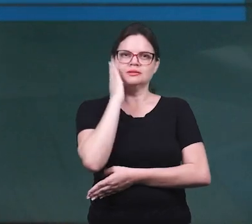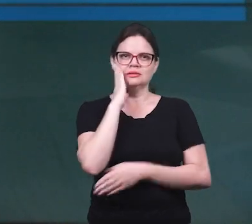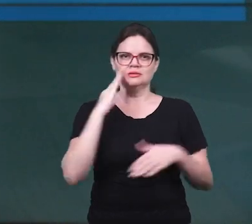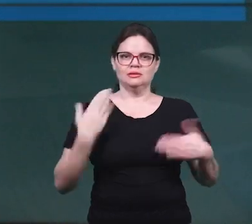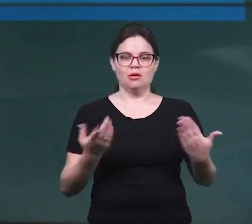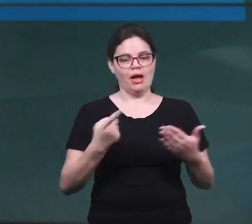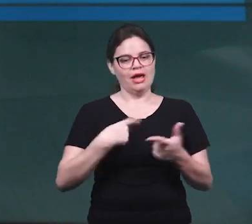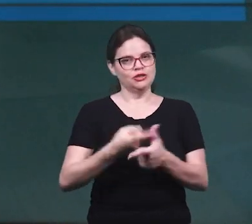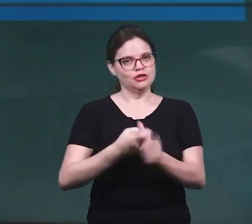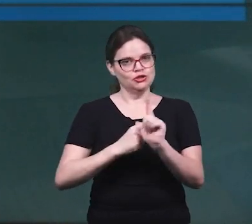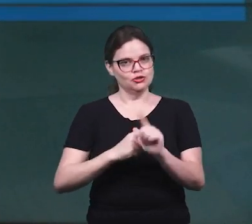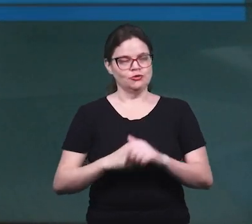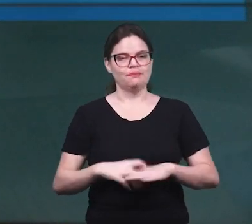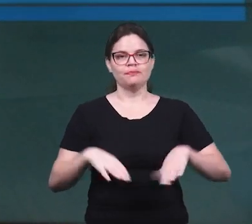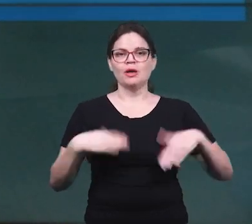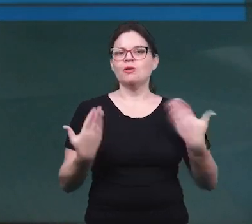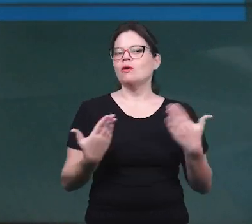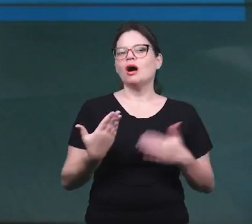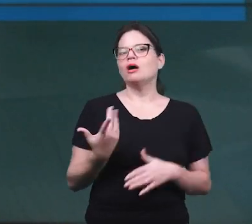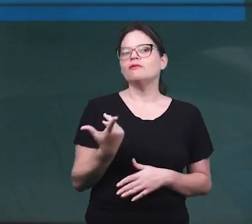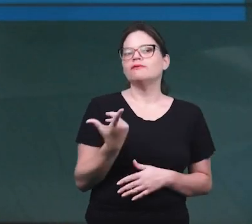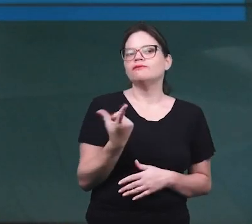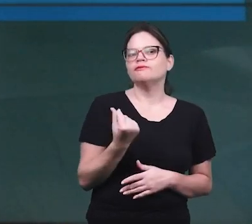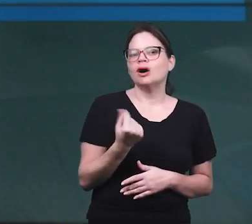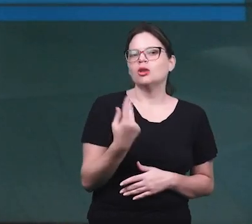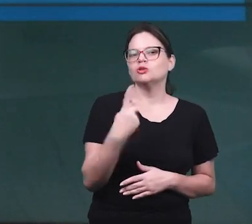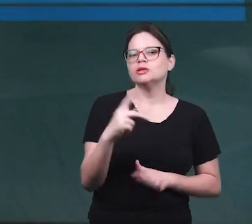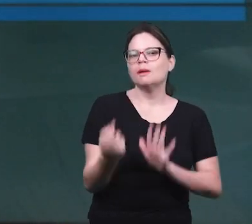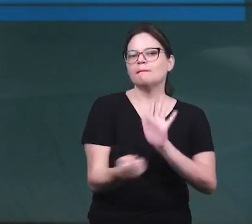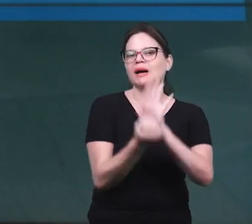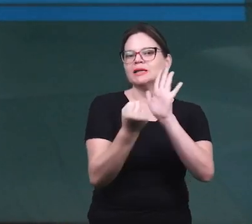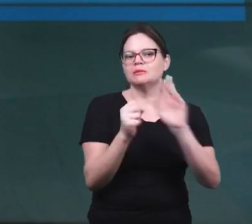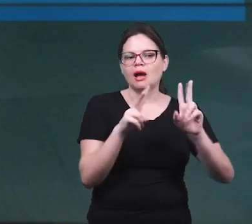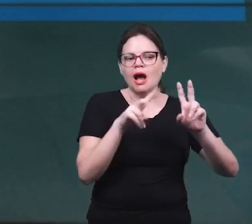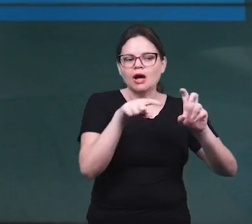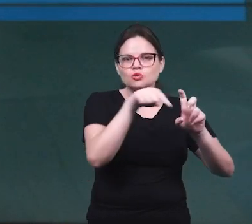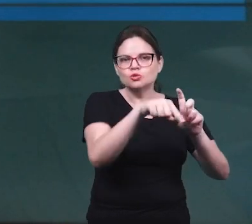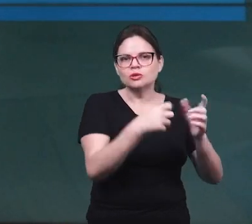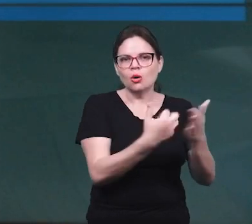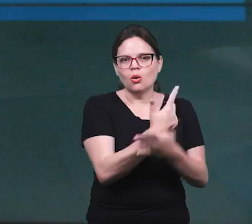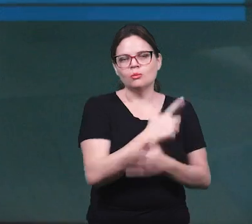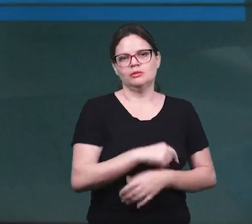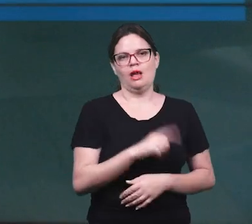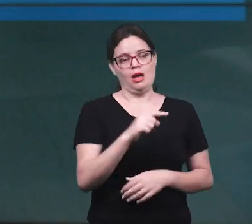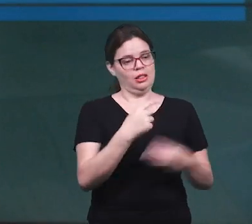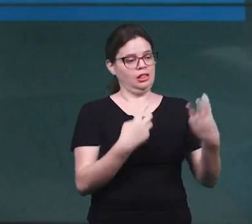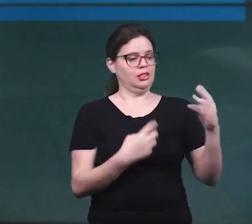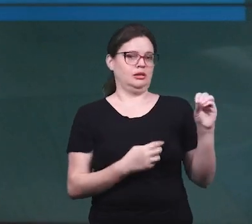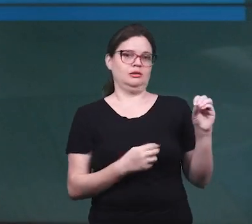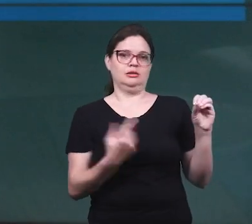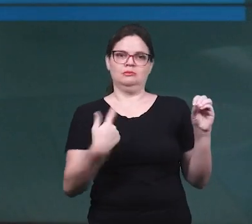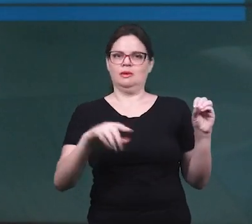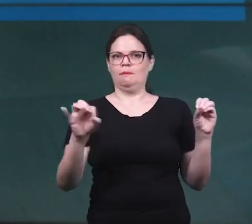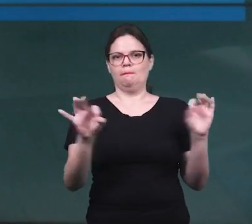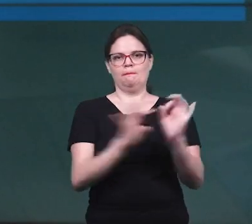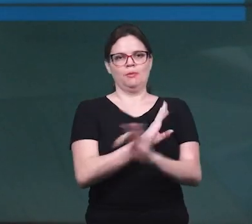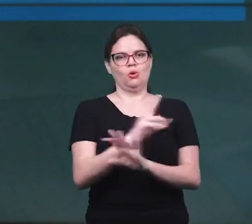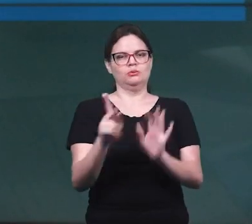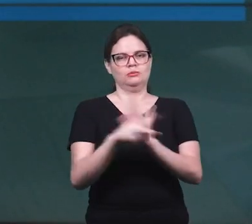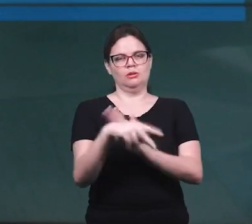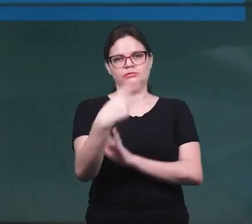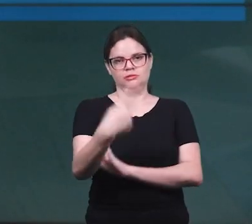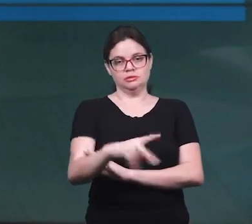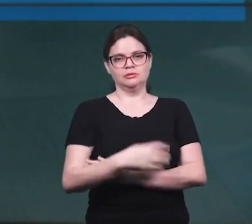patrimônio? Qual é o valor do seu patrimônio em relação a essa compra? 30. Por quê? Embora o